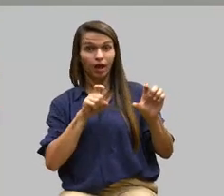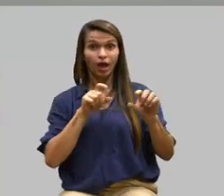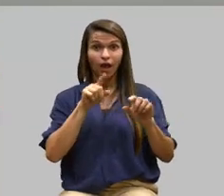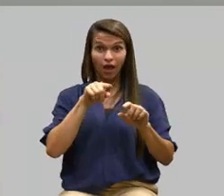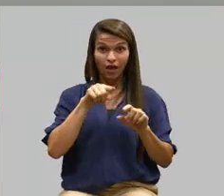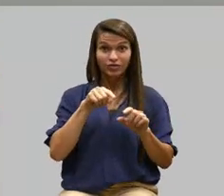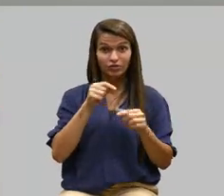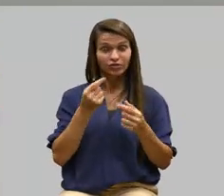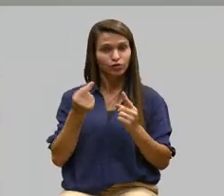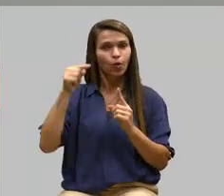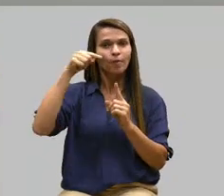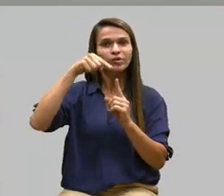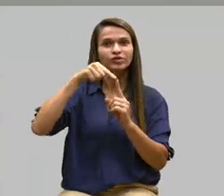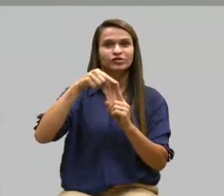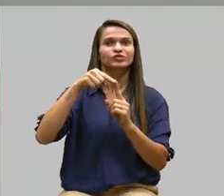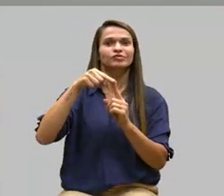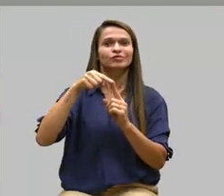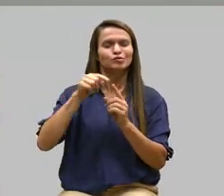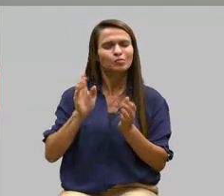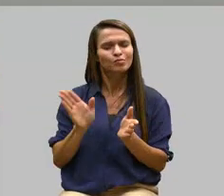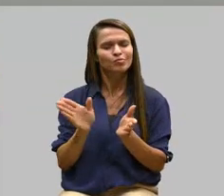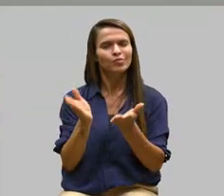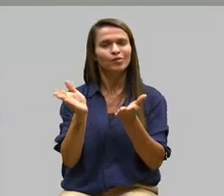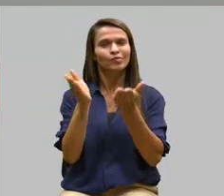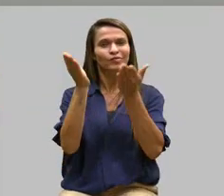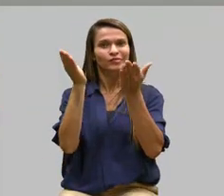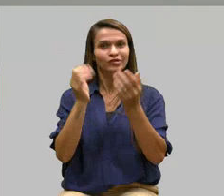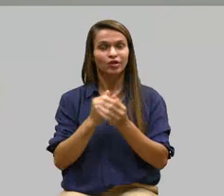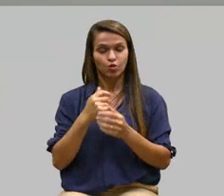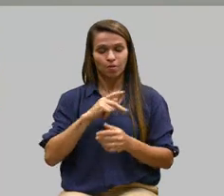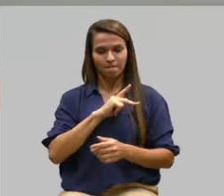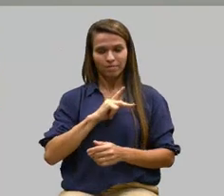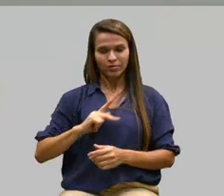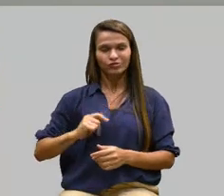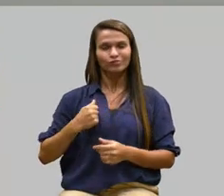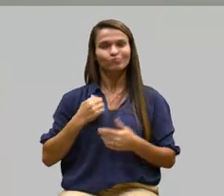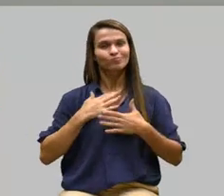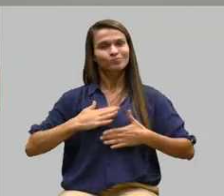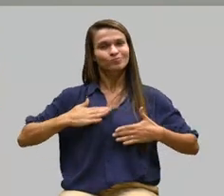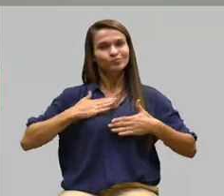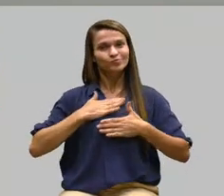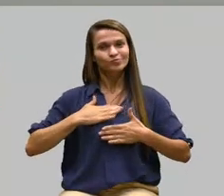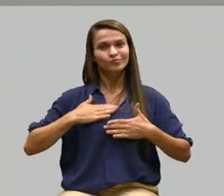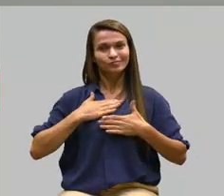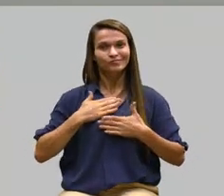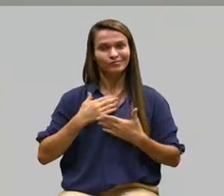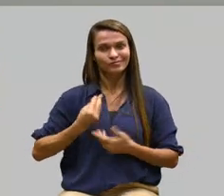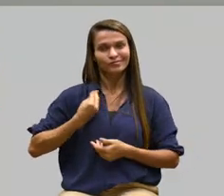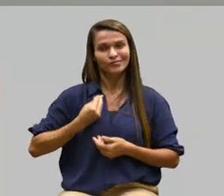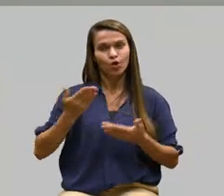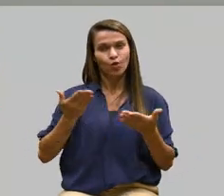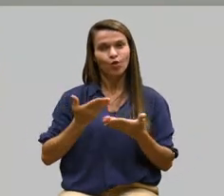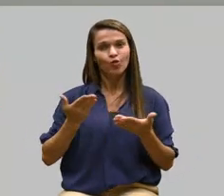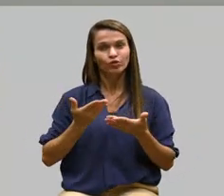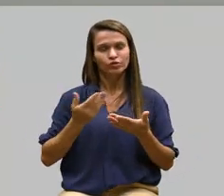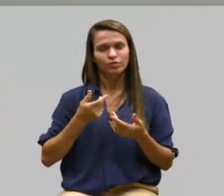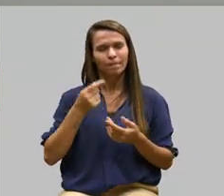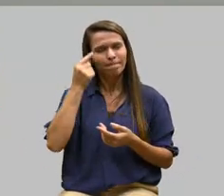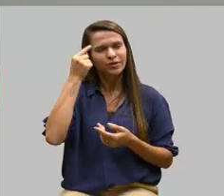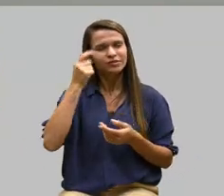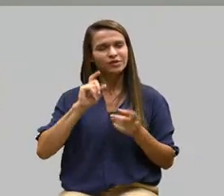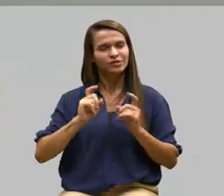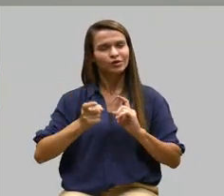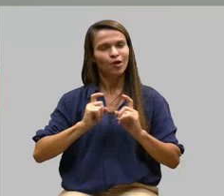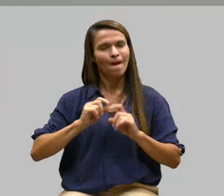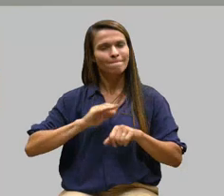queremos promover aqui na nossa comissão eu como presidente estou muito estar aqui hoje que eu acho que essa audiência de hoje é